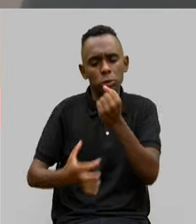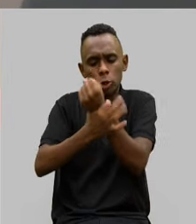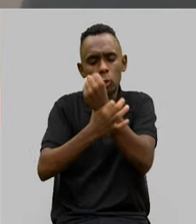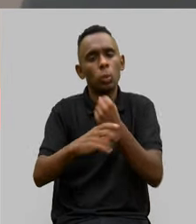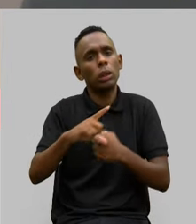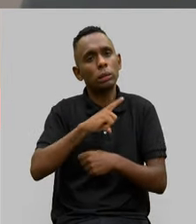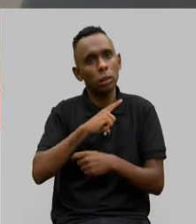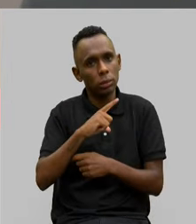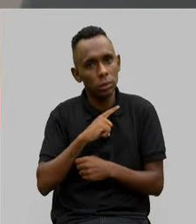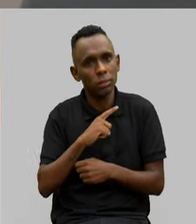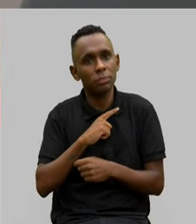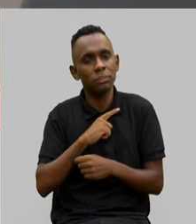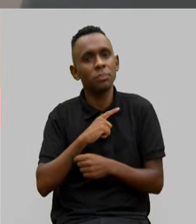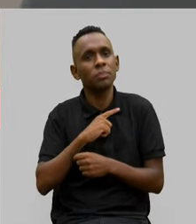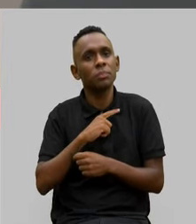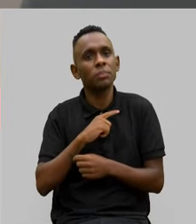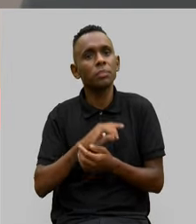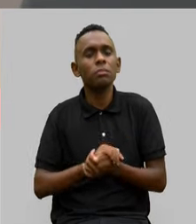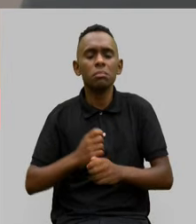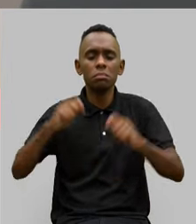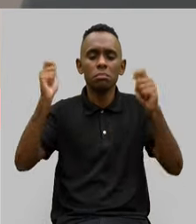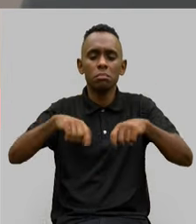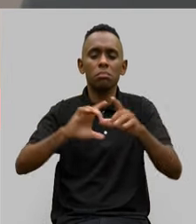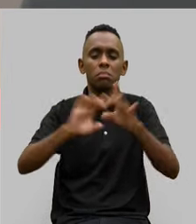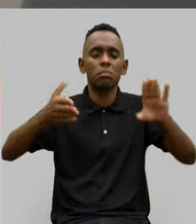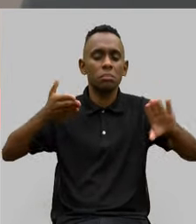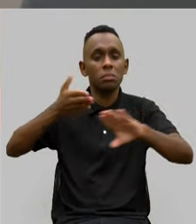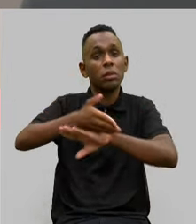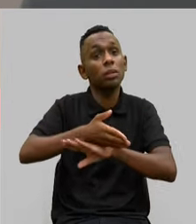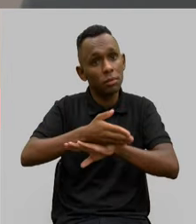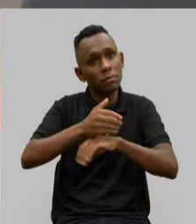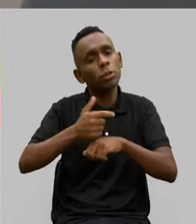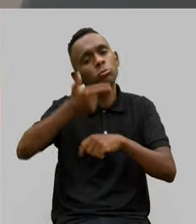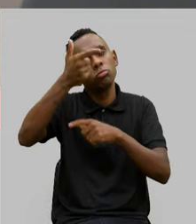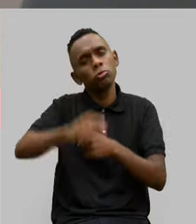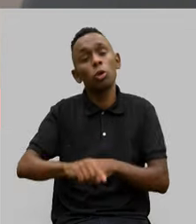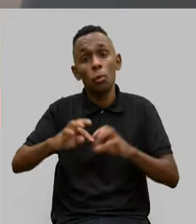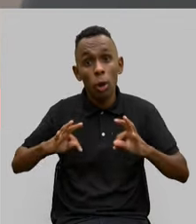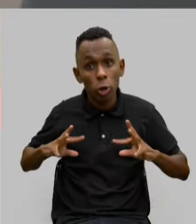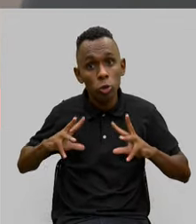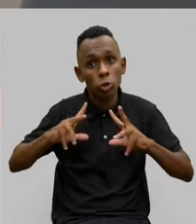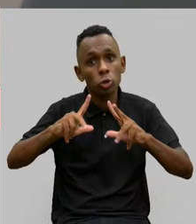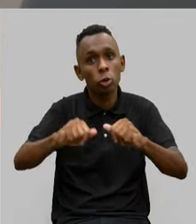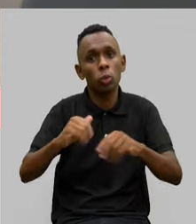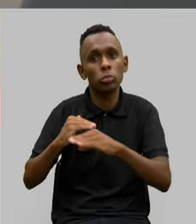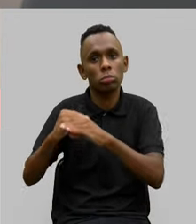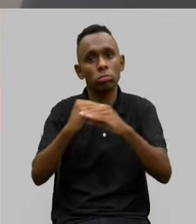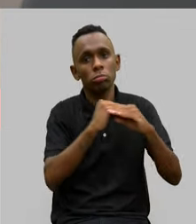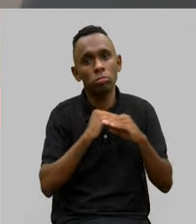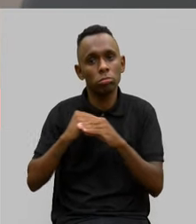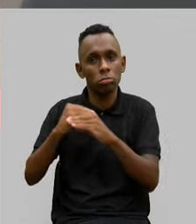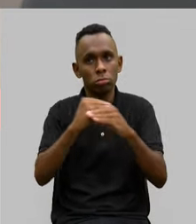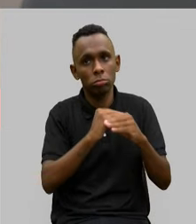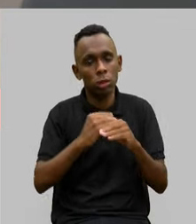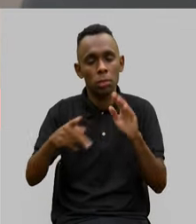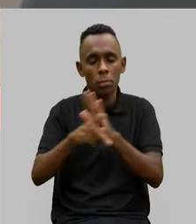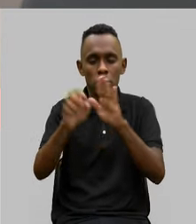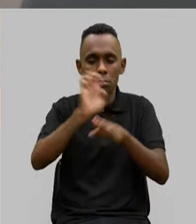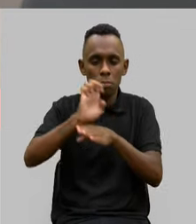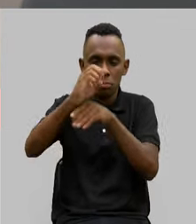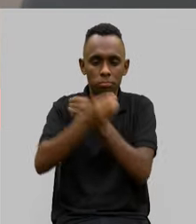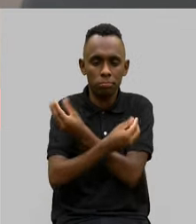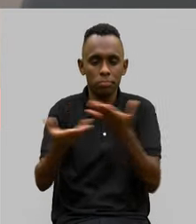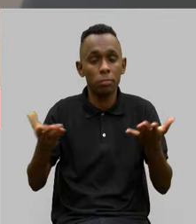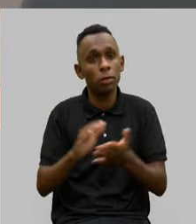ser e permitido acesso mais uma vez para todos de maneira igualitária pelo Estado pois